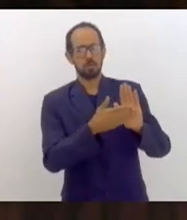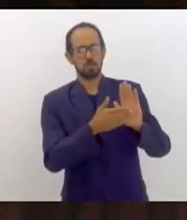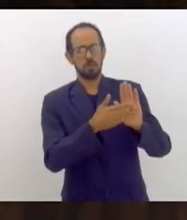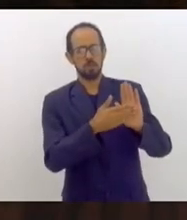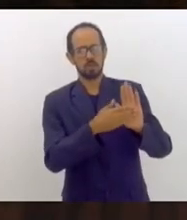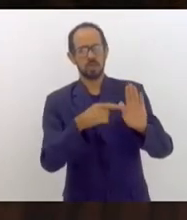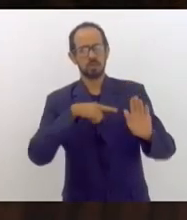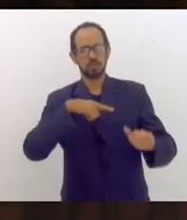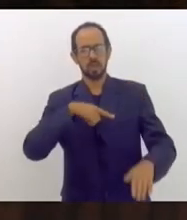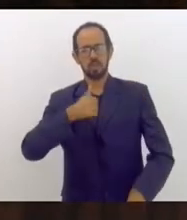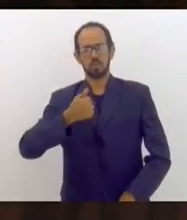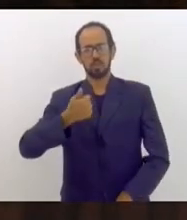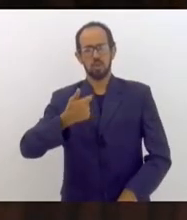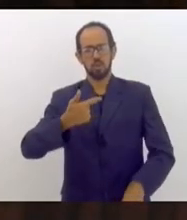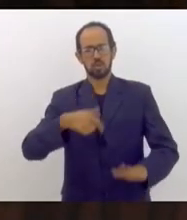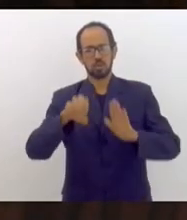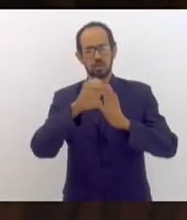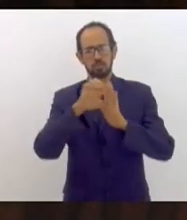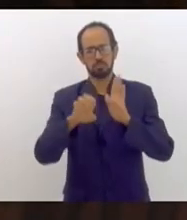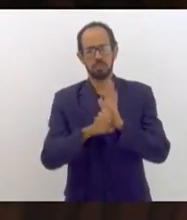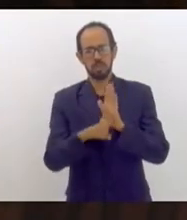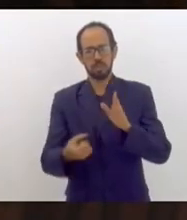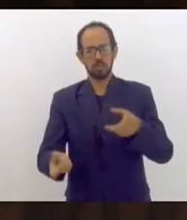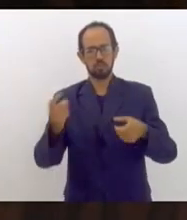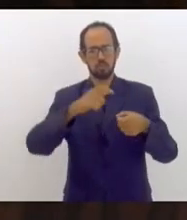Presidente, proposta recebeu 12 emendas.